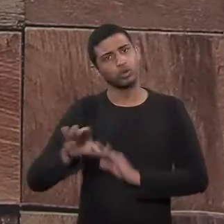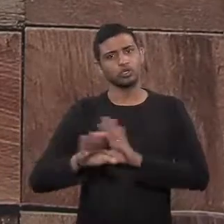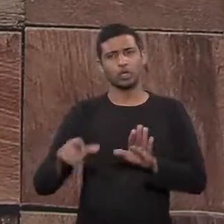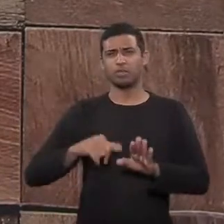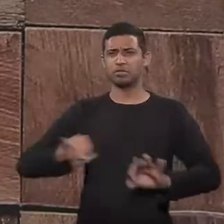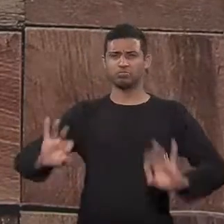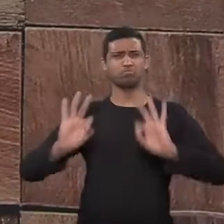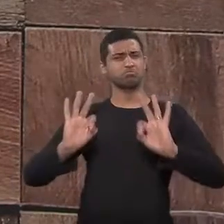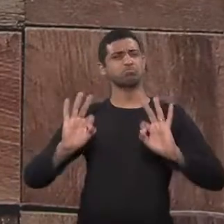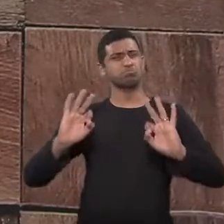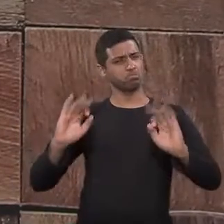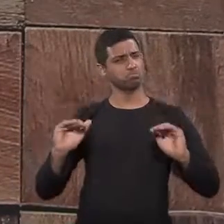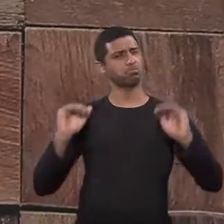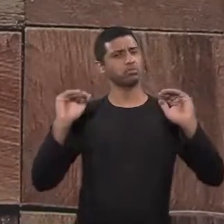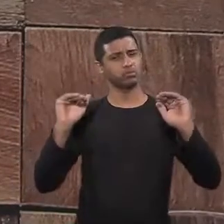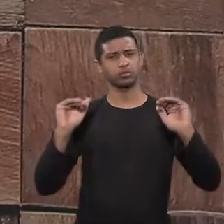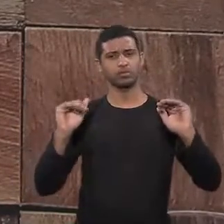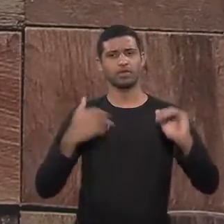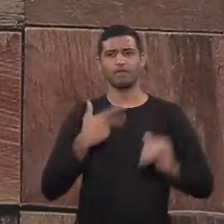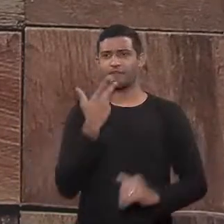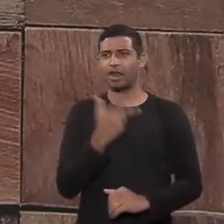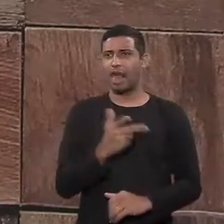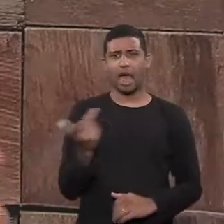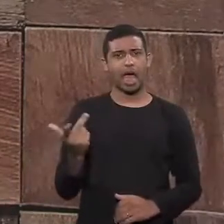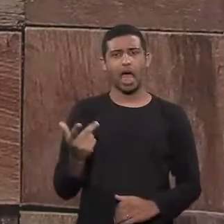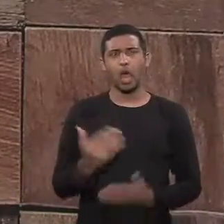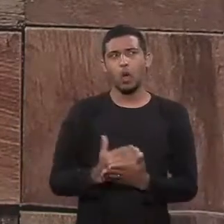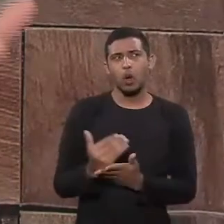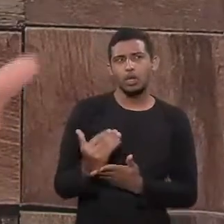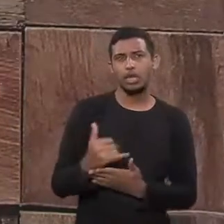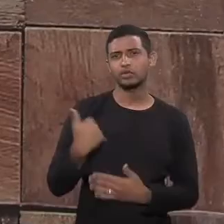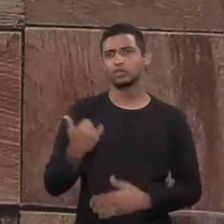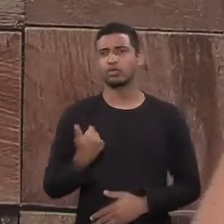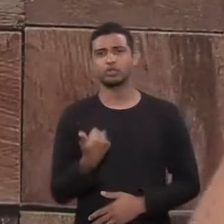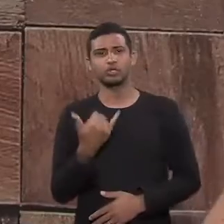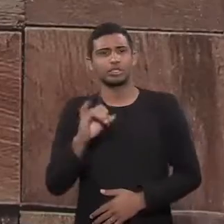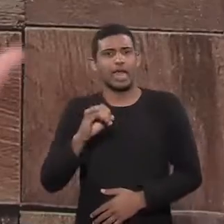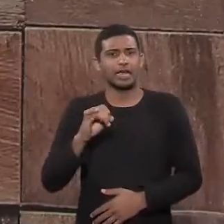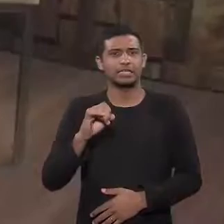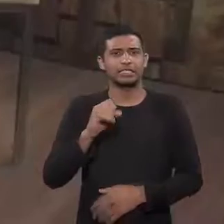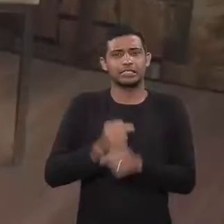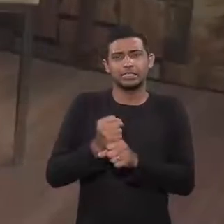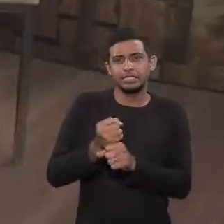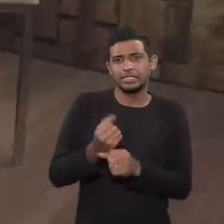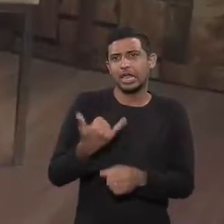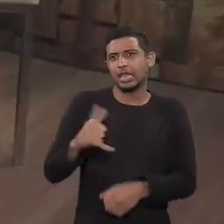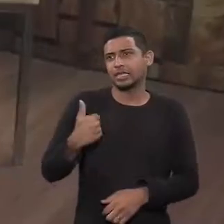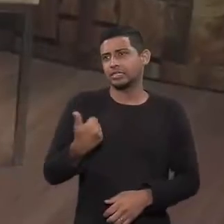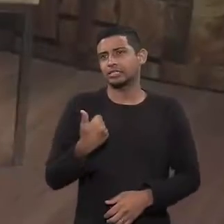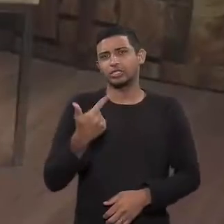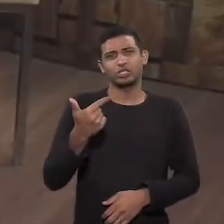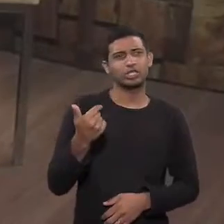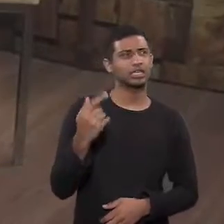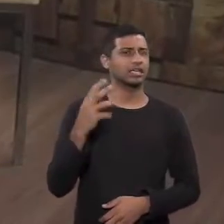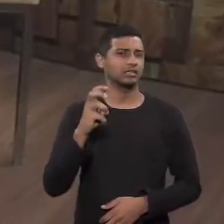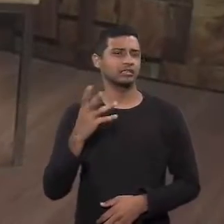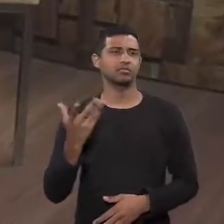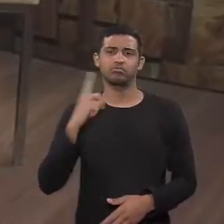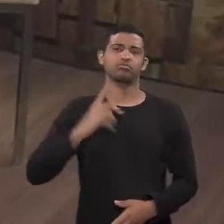muito depois e são incríveis como artistas. Ninguém diz que eles começaram talvez 10 anos mais tarde do esperado,